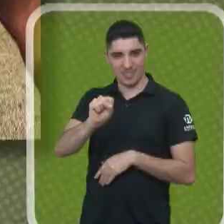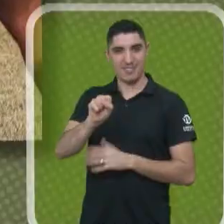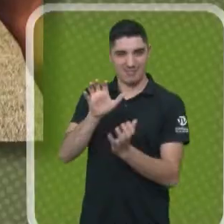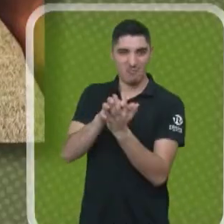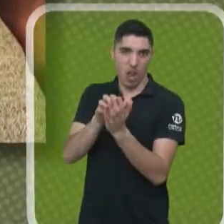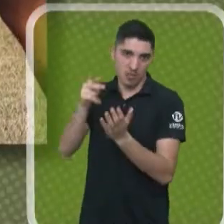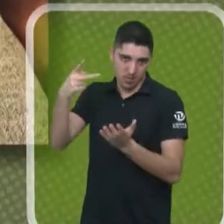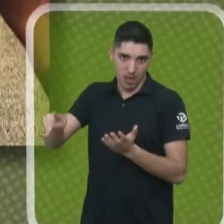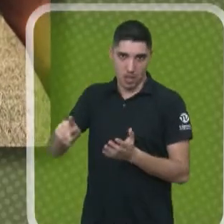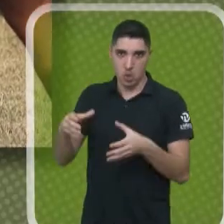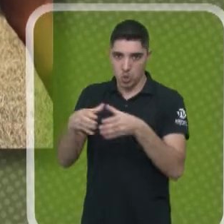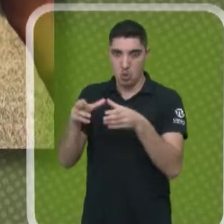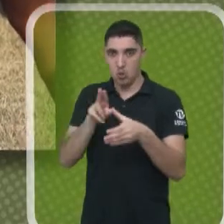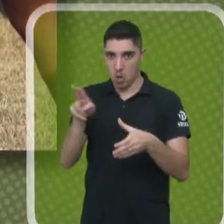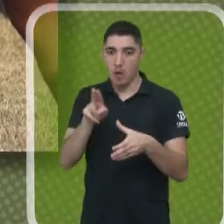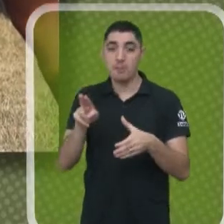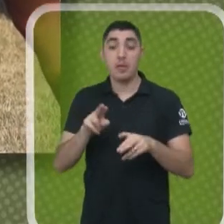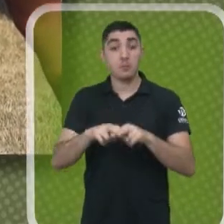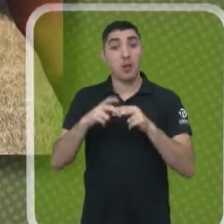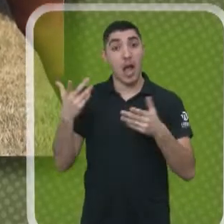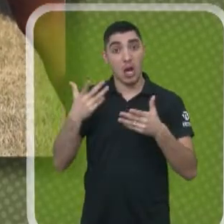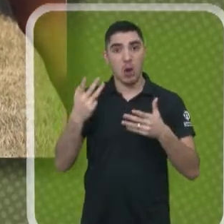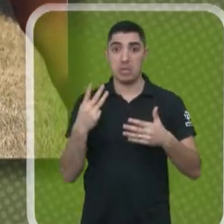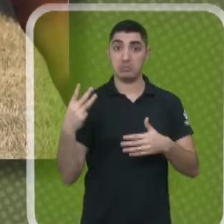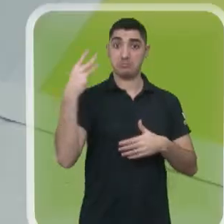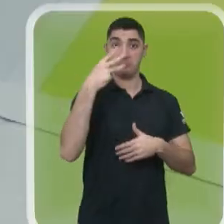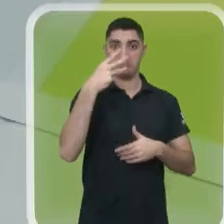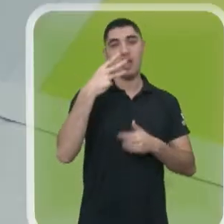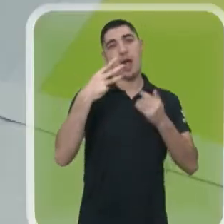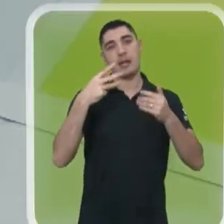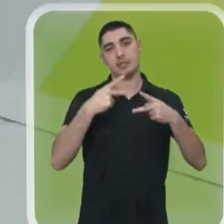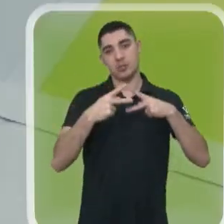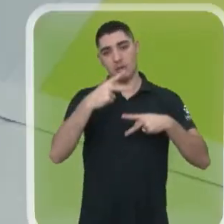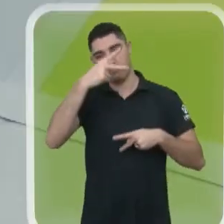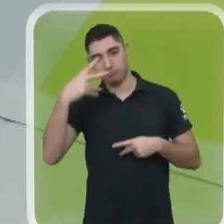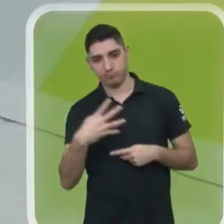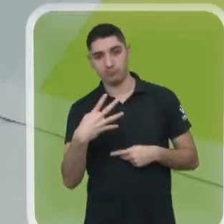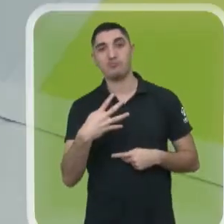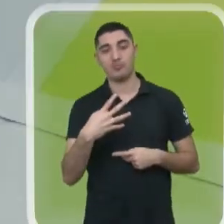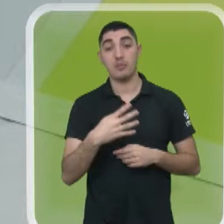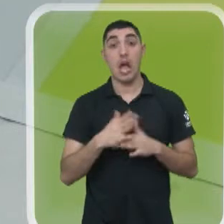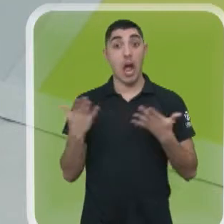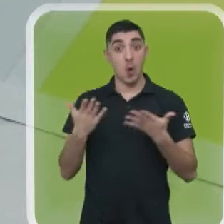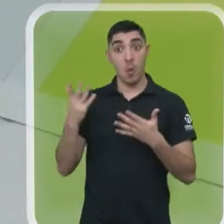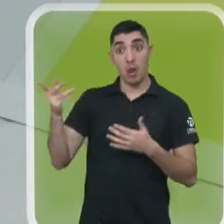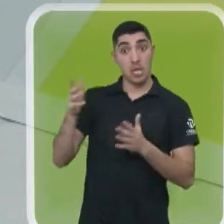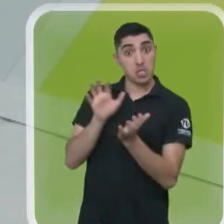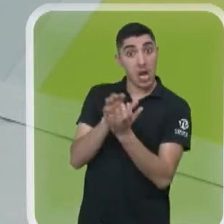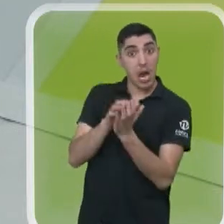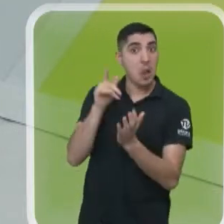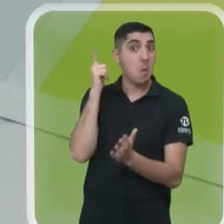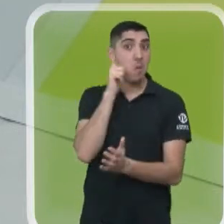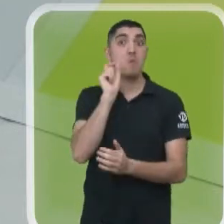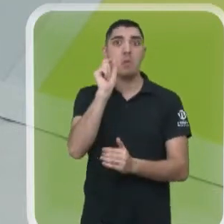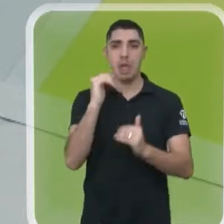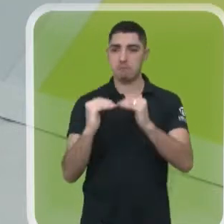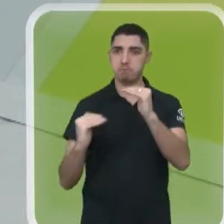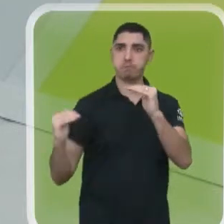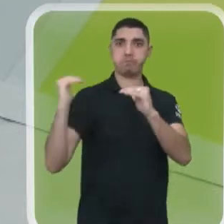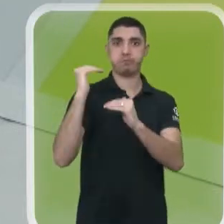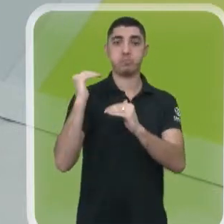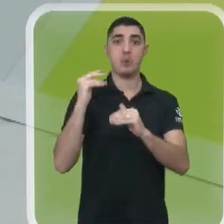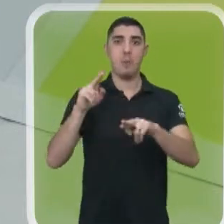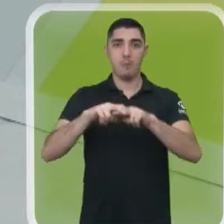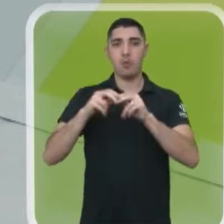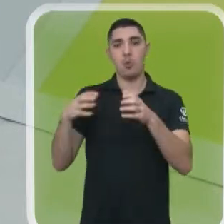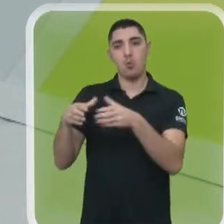já a ocupa a terceira colocação com esse resultado Jacareí já garantiu vaga na próxima fase com super 12 no grupo